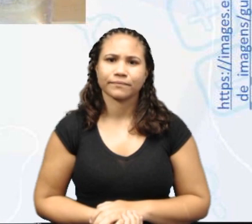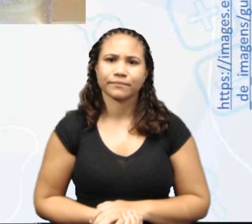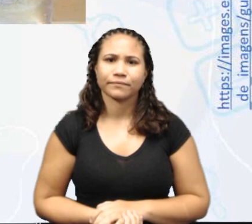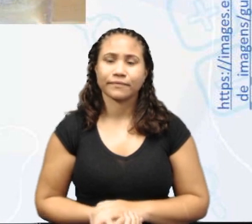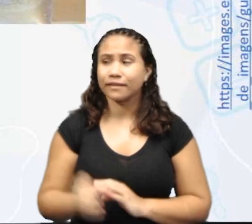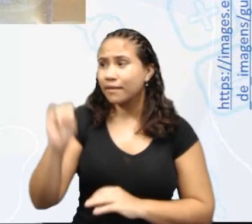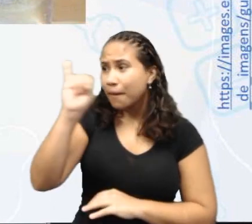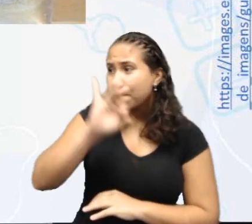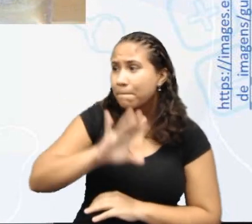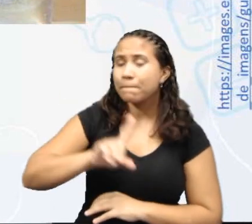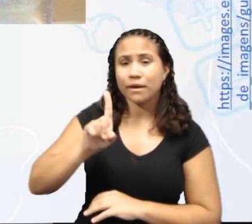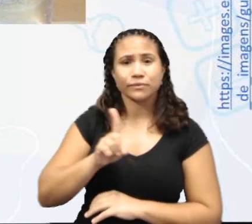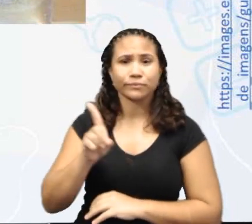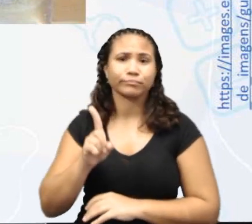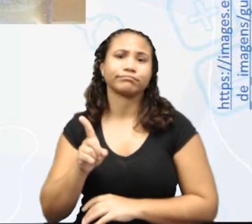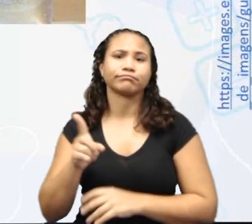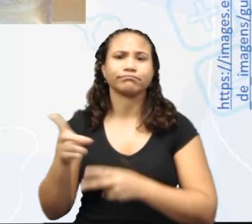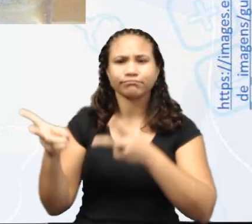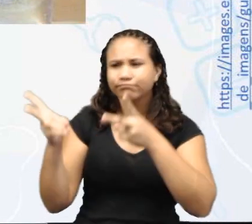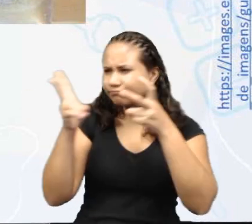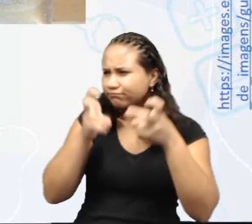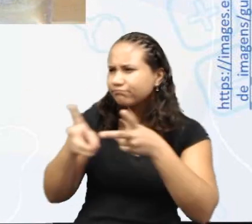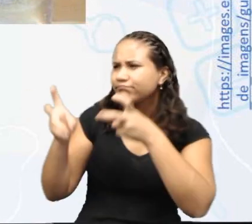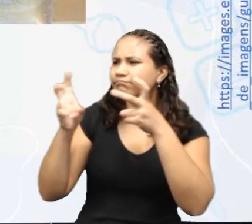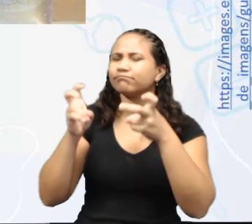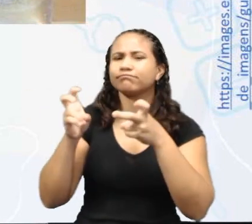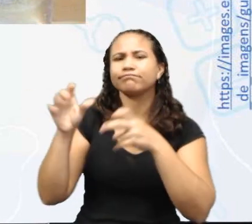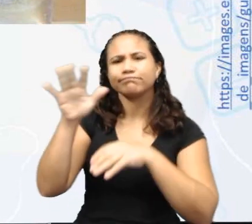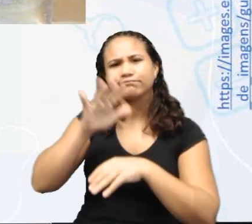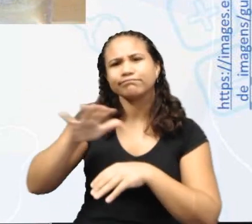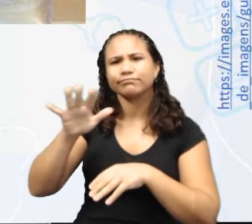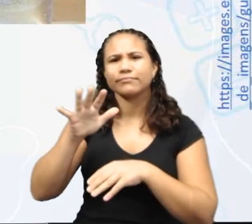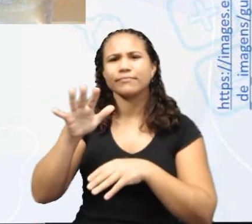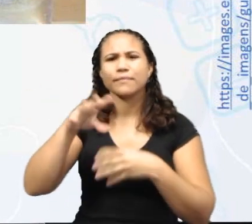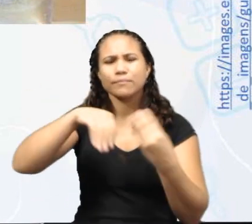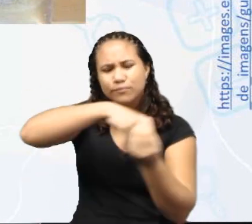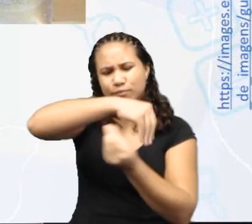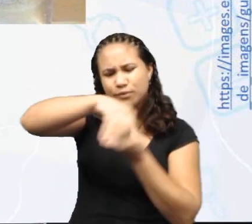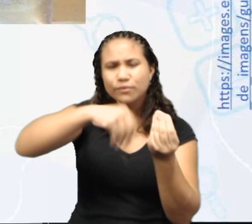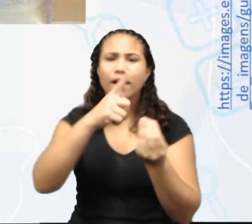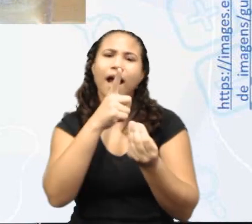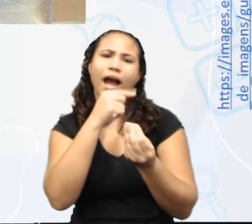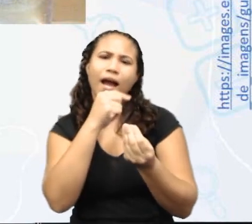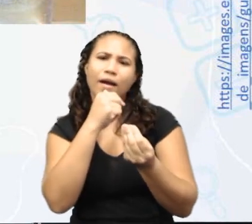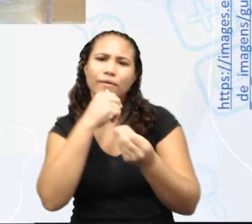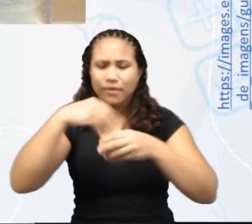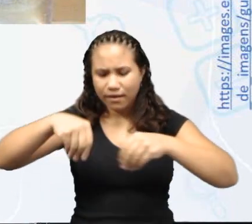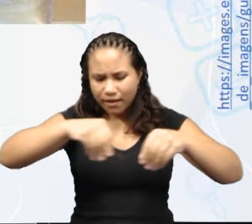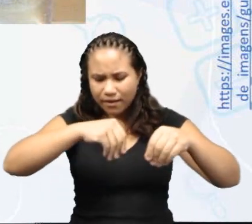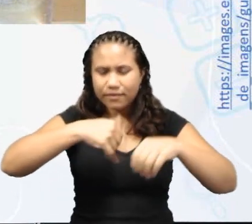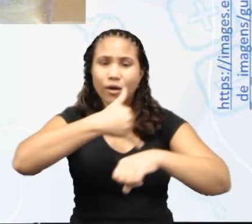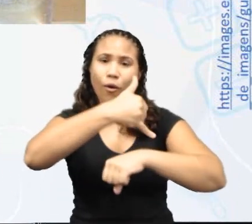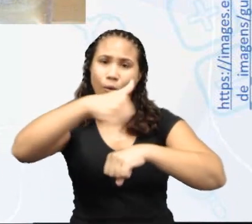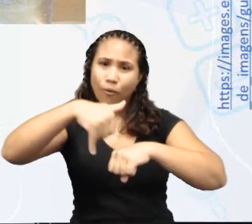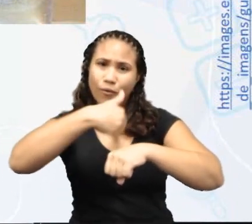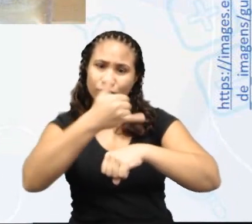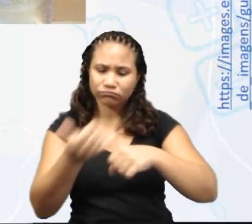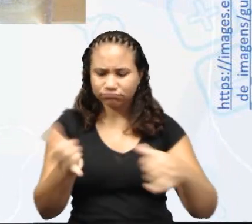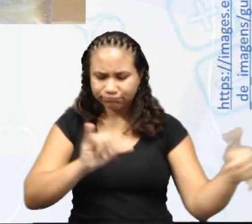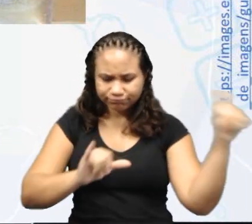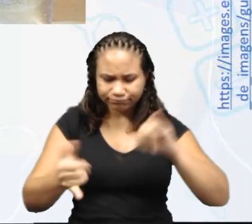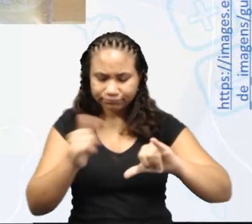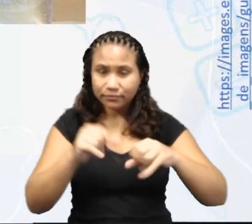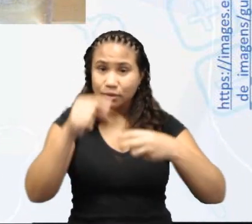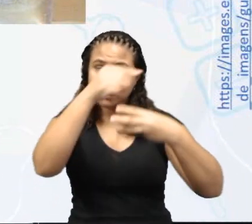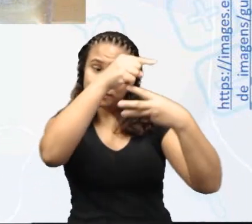Aqui nessa imagem, a gente consegue observar aqui no meio uma mistura de água, areia e óleo. Se eu tenho